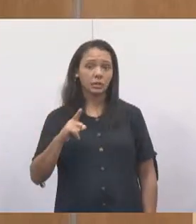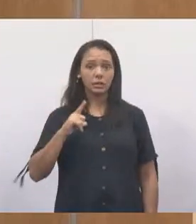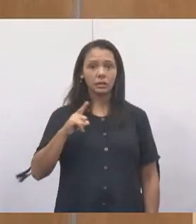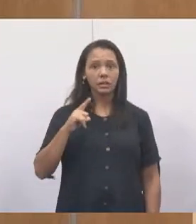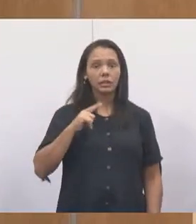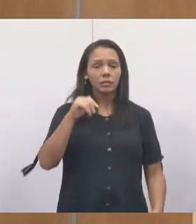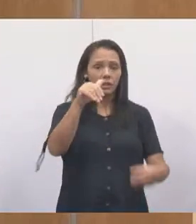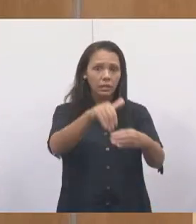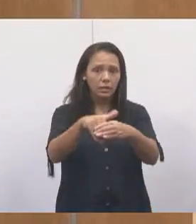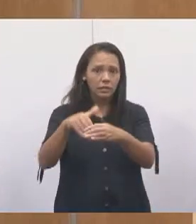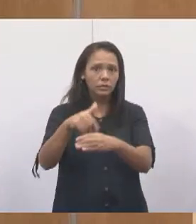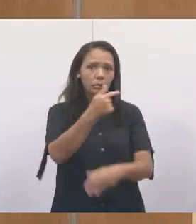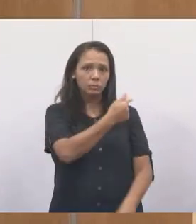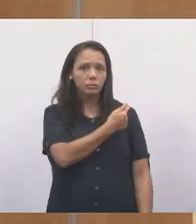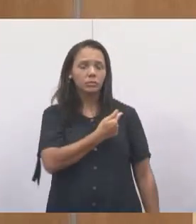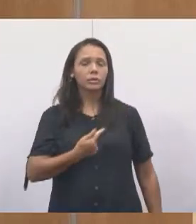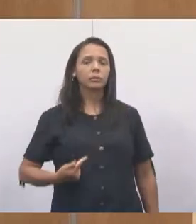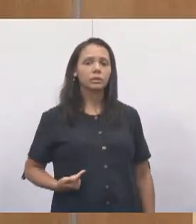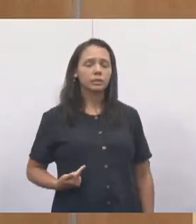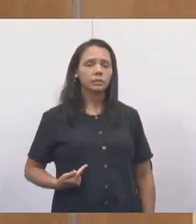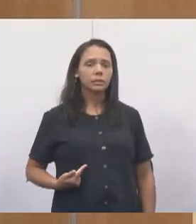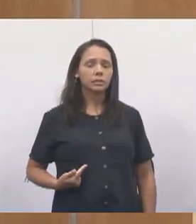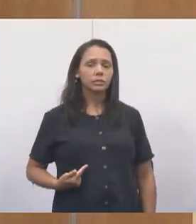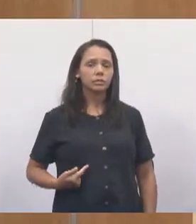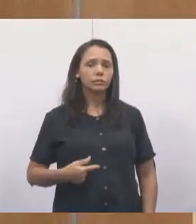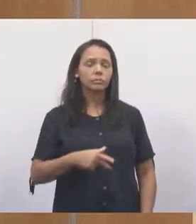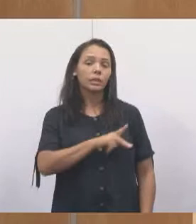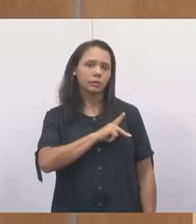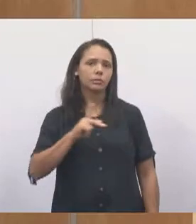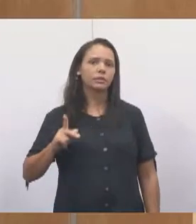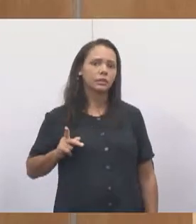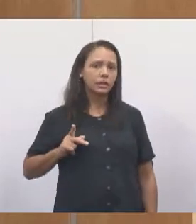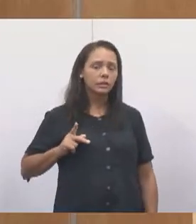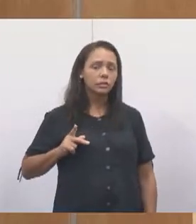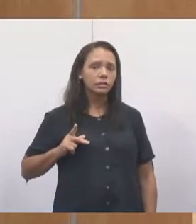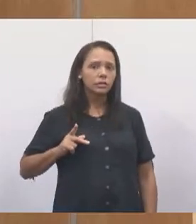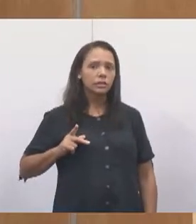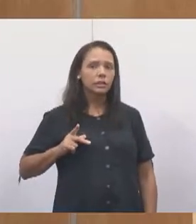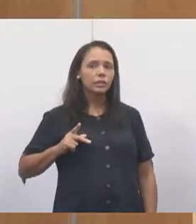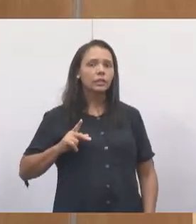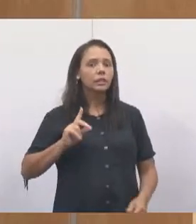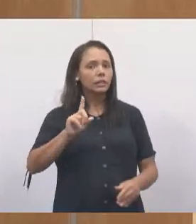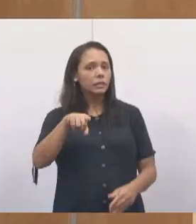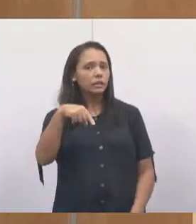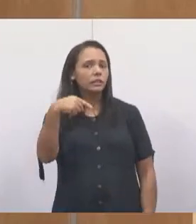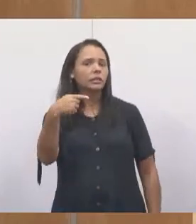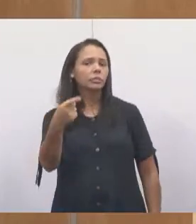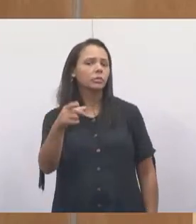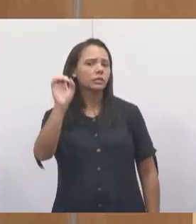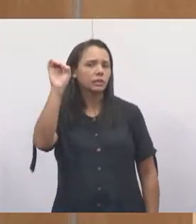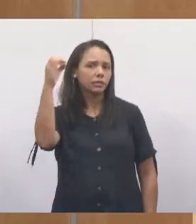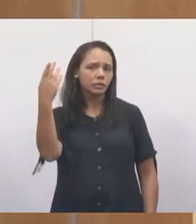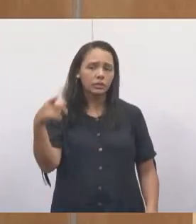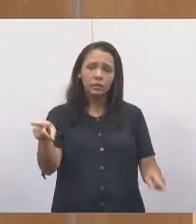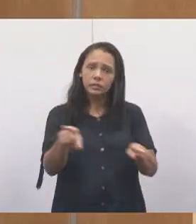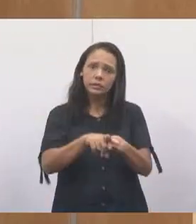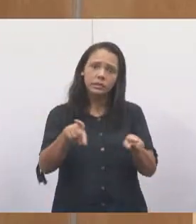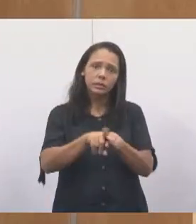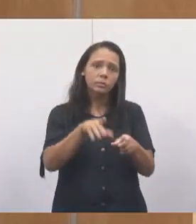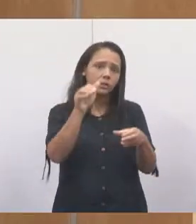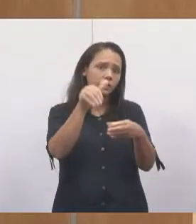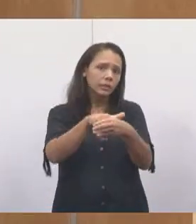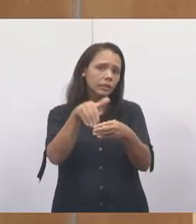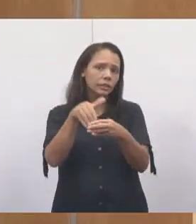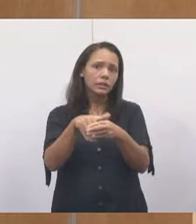presidente, e após a eleição para presidente, sempre virá a eleição para o conselho tutelar,